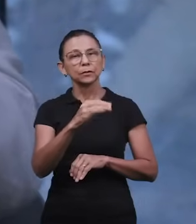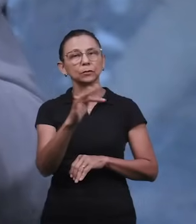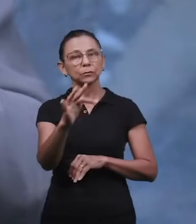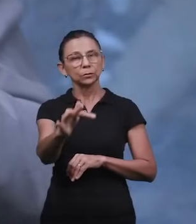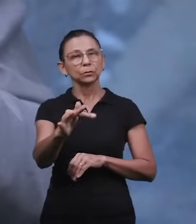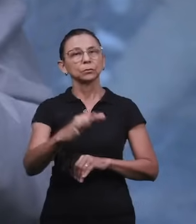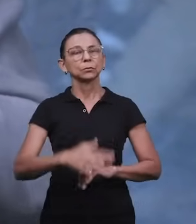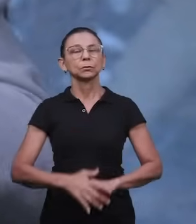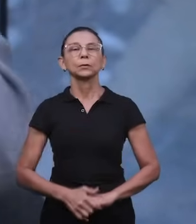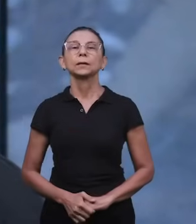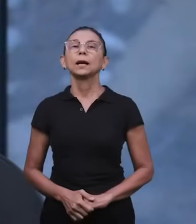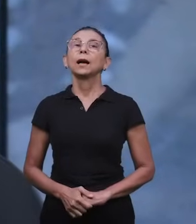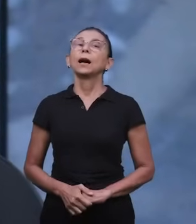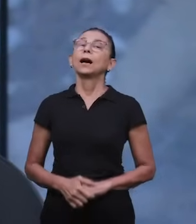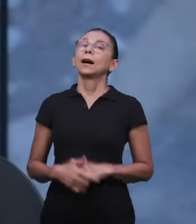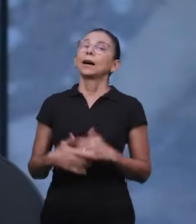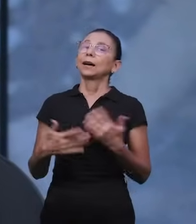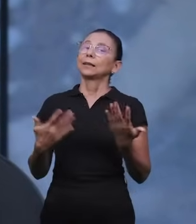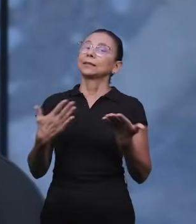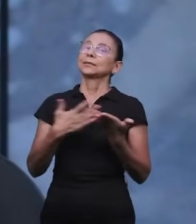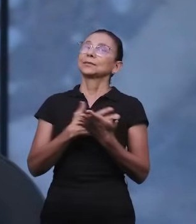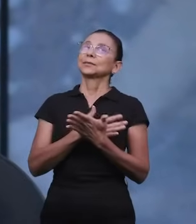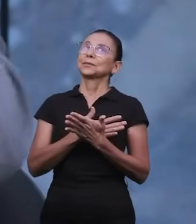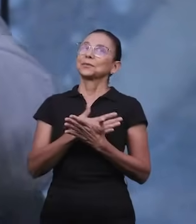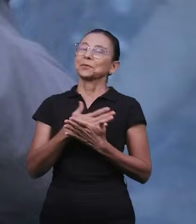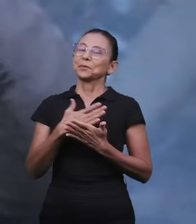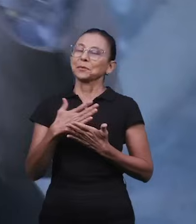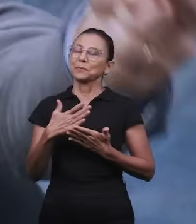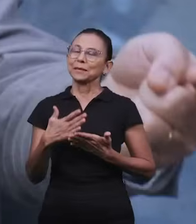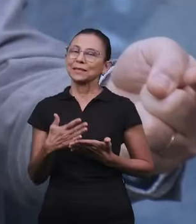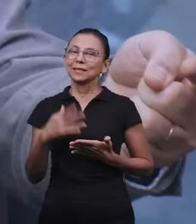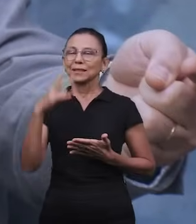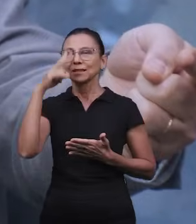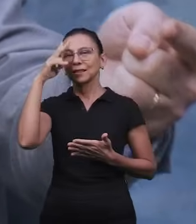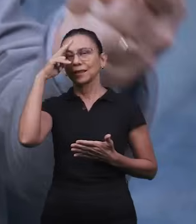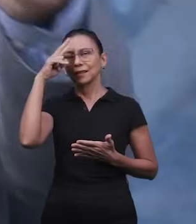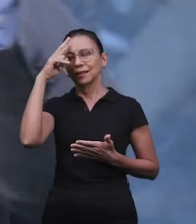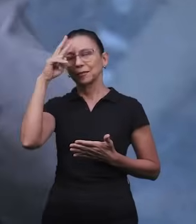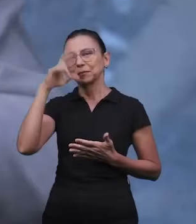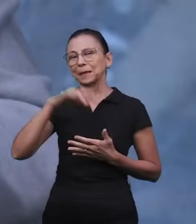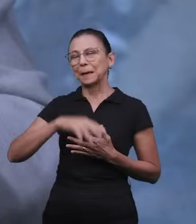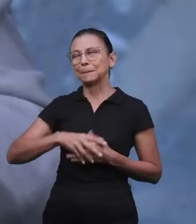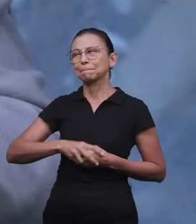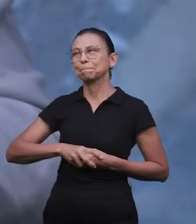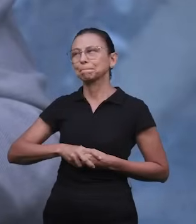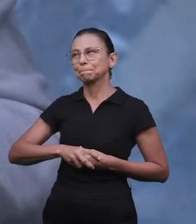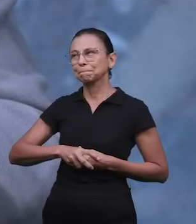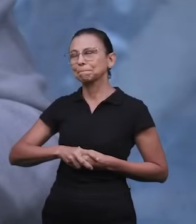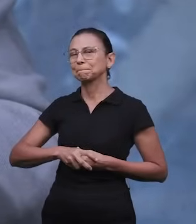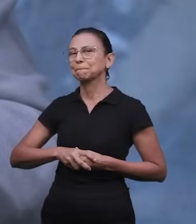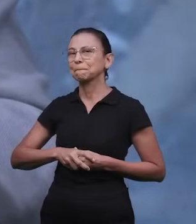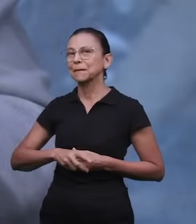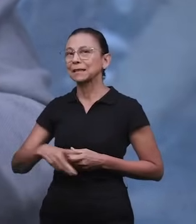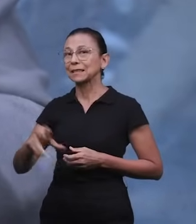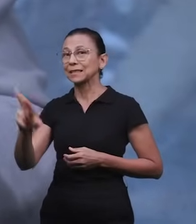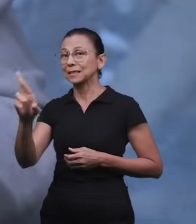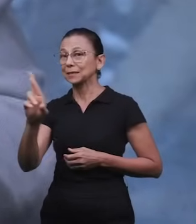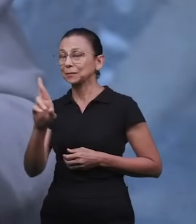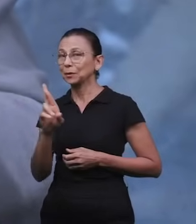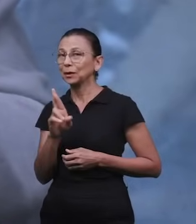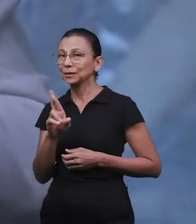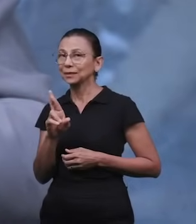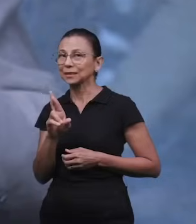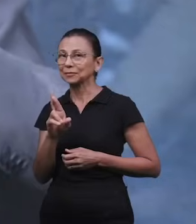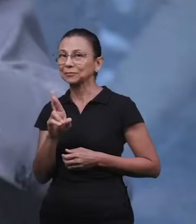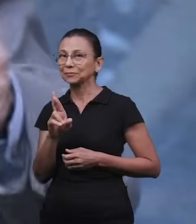a enxergar as respostas que foram trazidas aqui do outro lado, agora como pais, né?